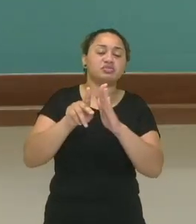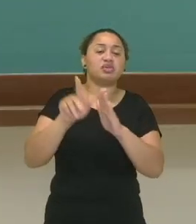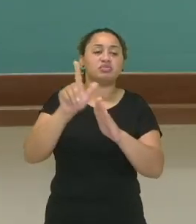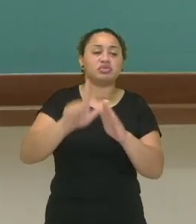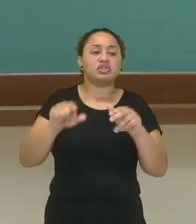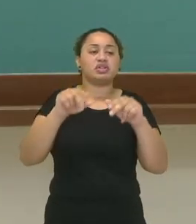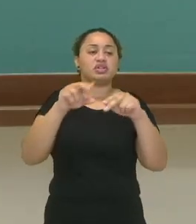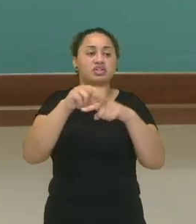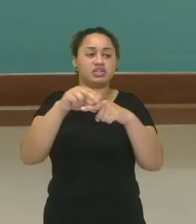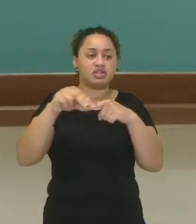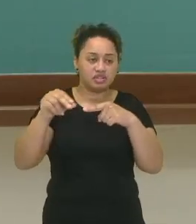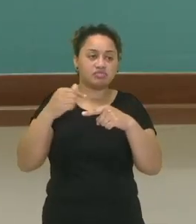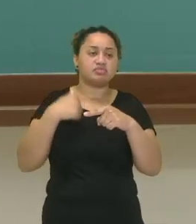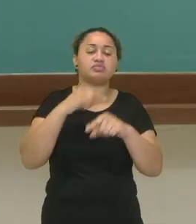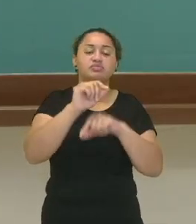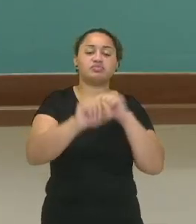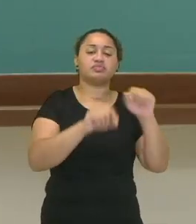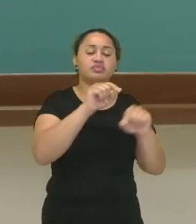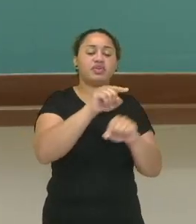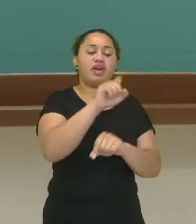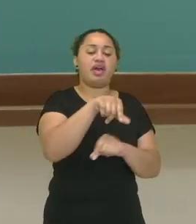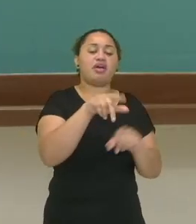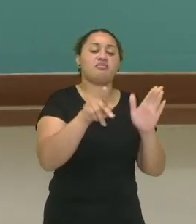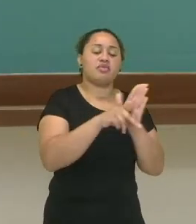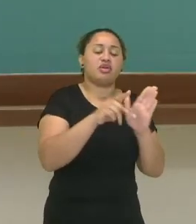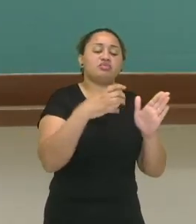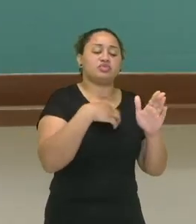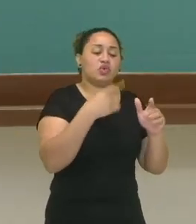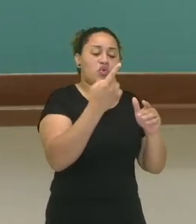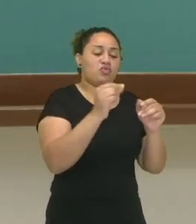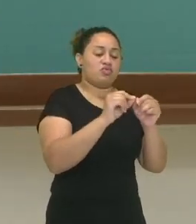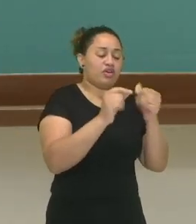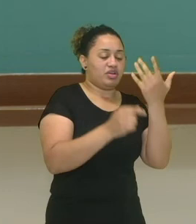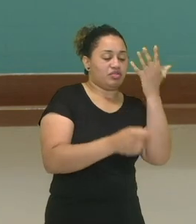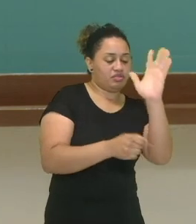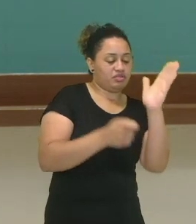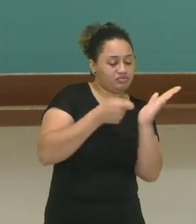sobre a xilogravura, né? Que ela é feita numa matriz de